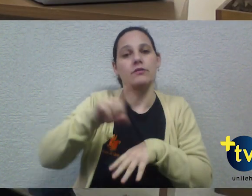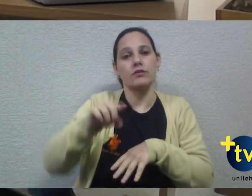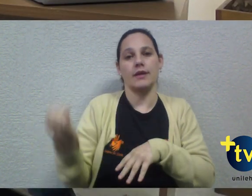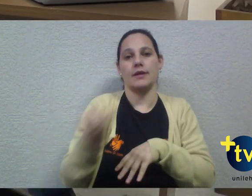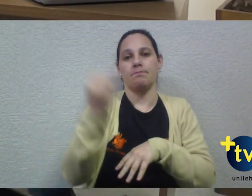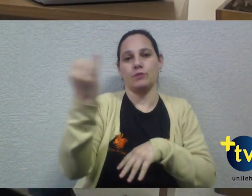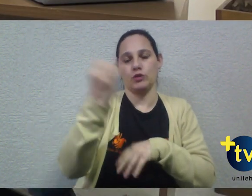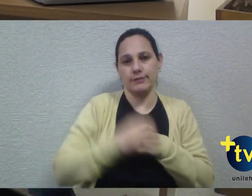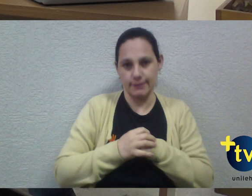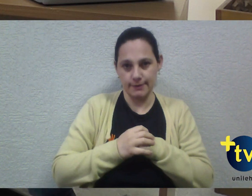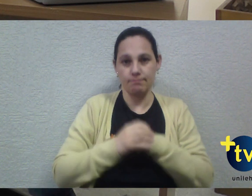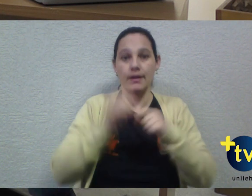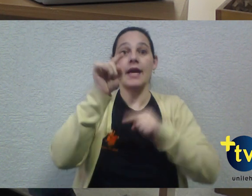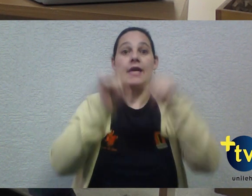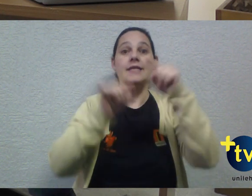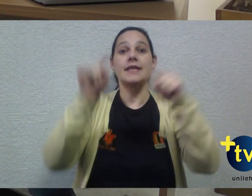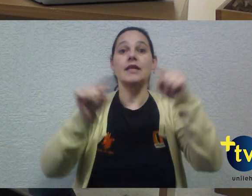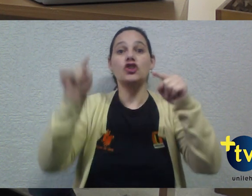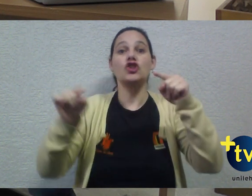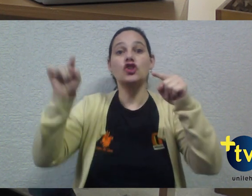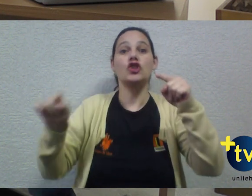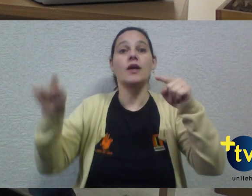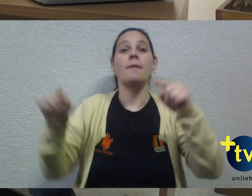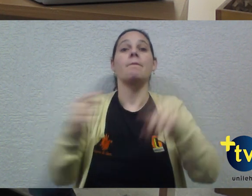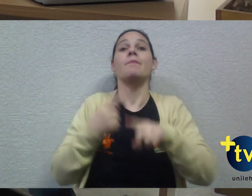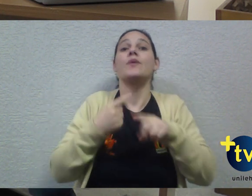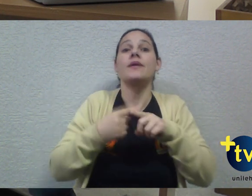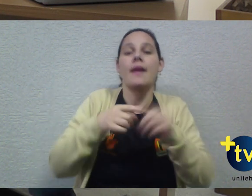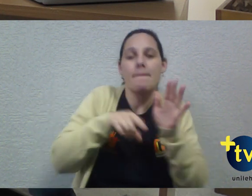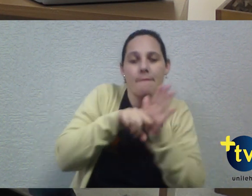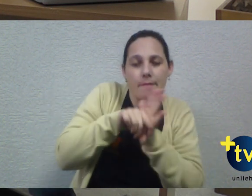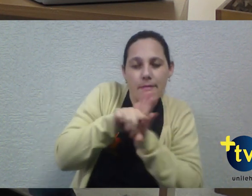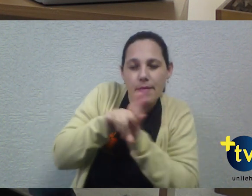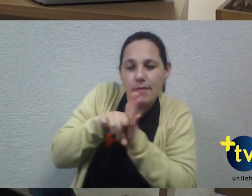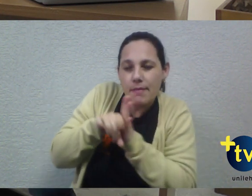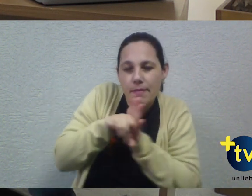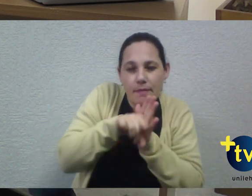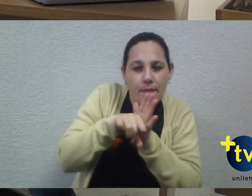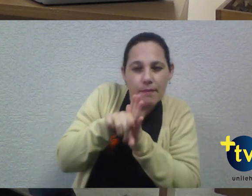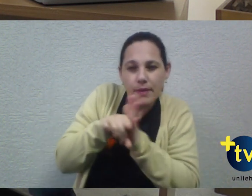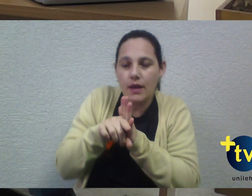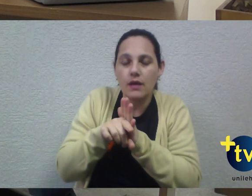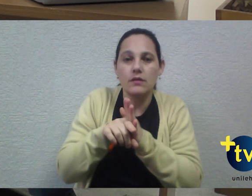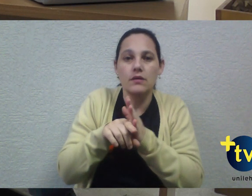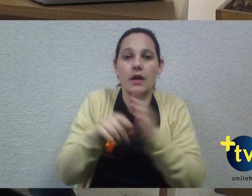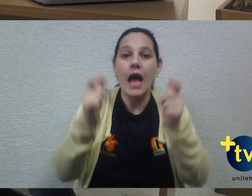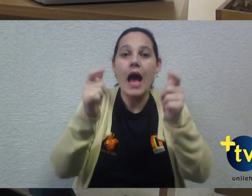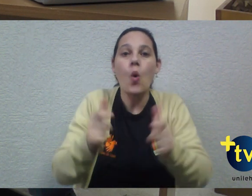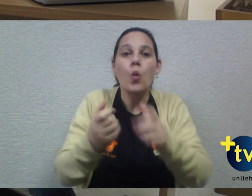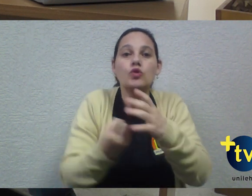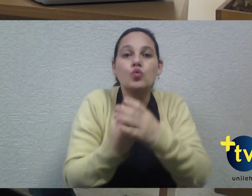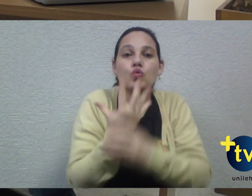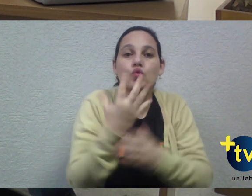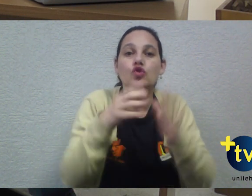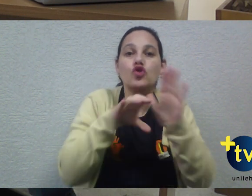exatas, e na área da estatística para você filtrar uma pesquisa um pouco mais aprofundada de onde está surgindo